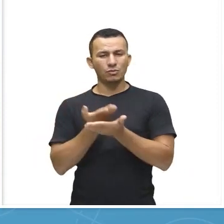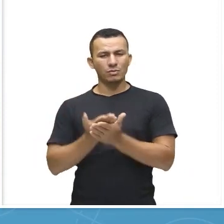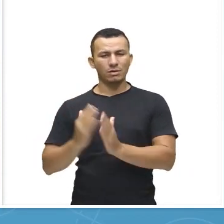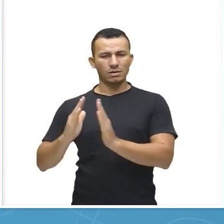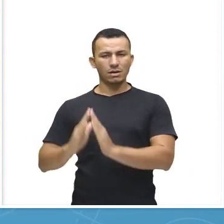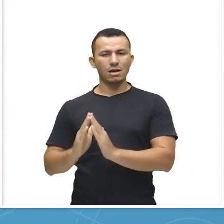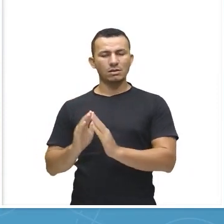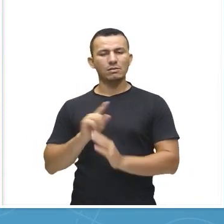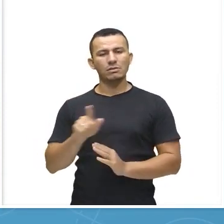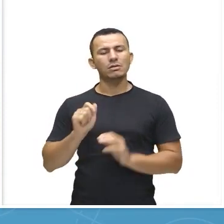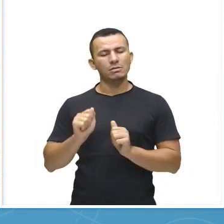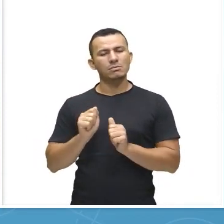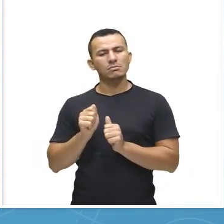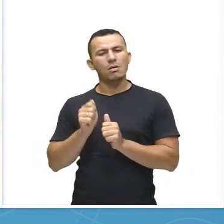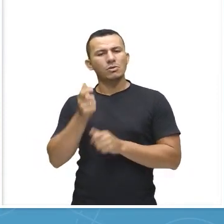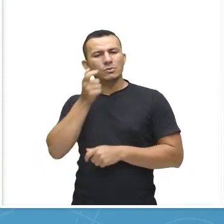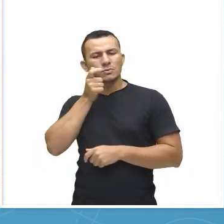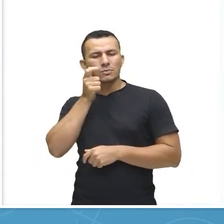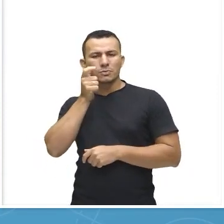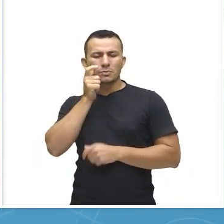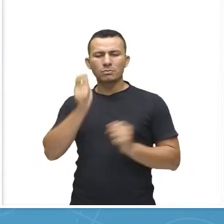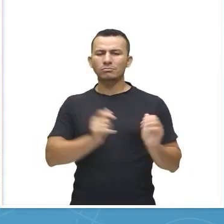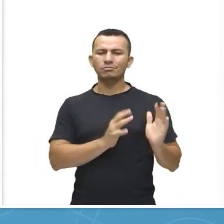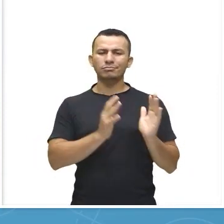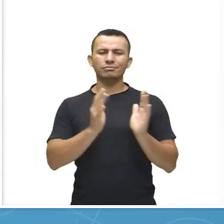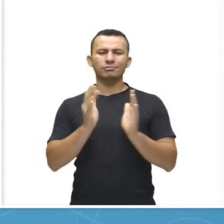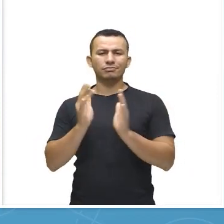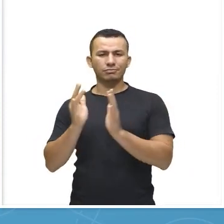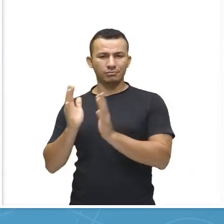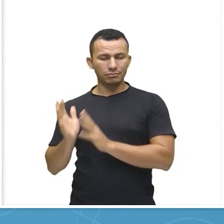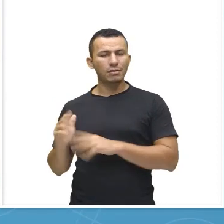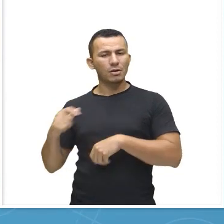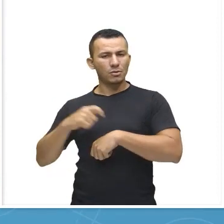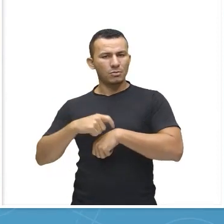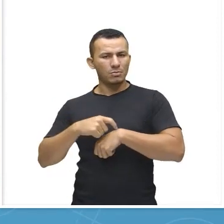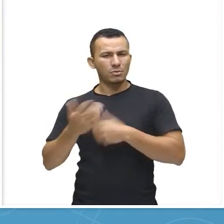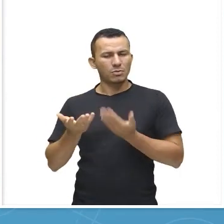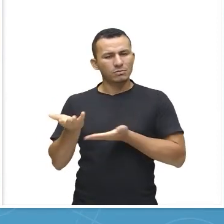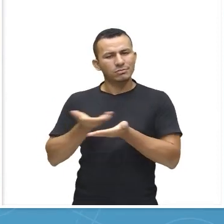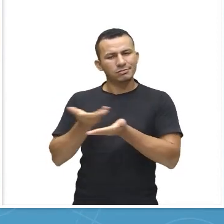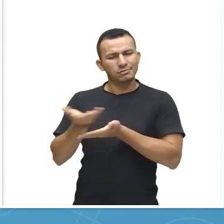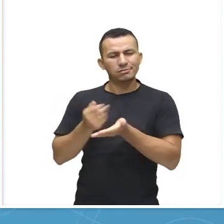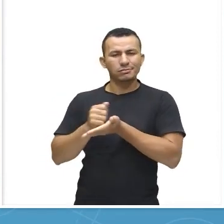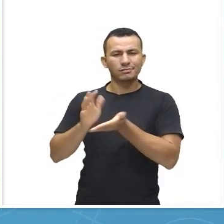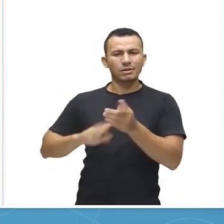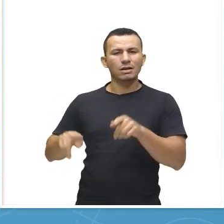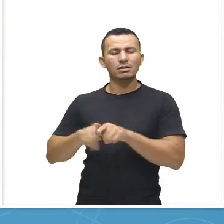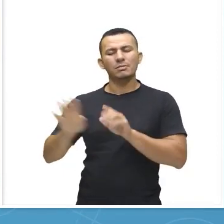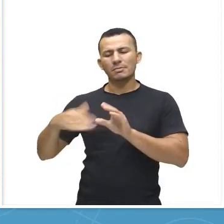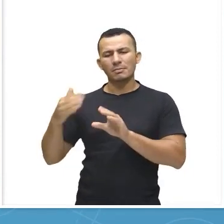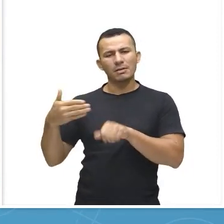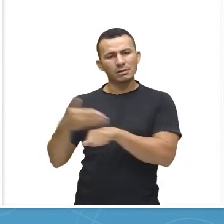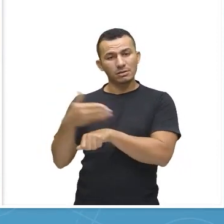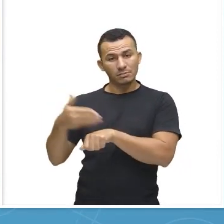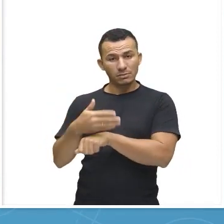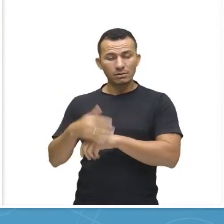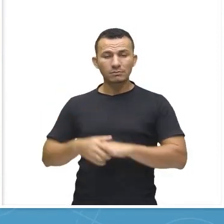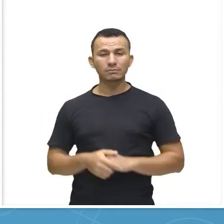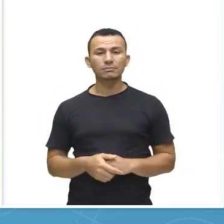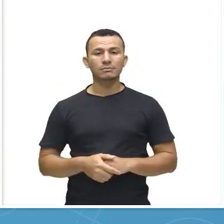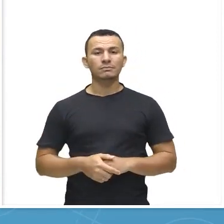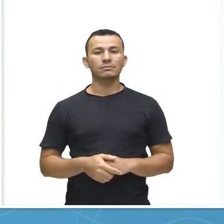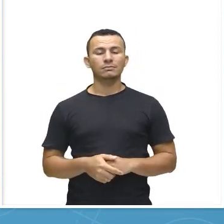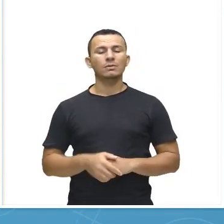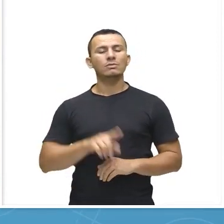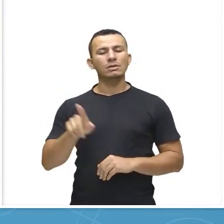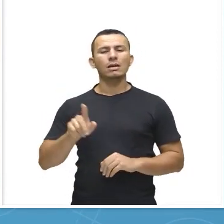Você pode acompanhar todo o nosso momento de interatividade, o nosso momento de participação. Quando você escreve o nome da